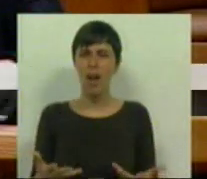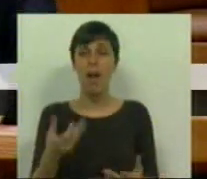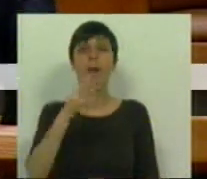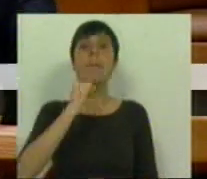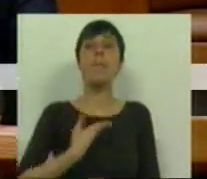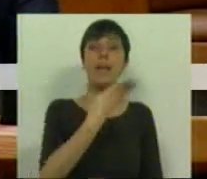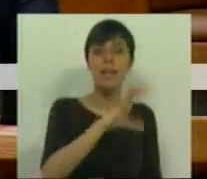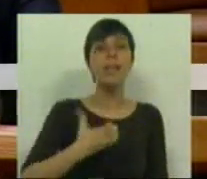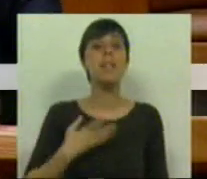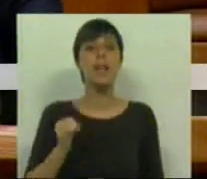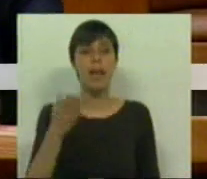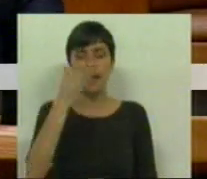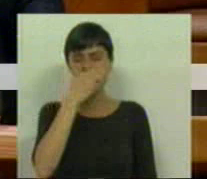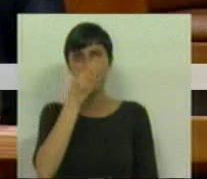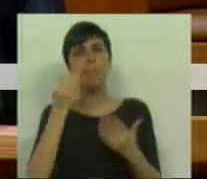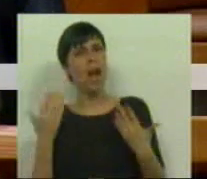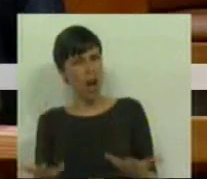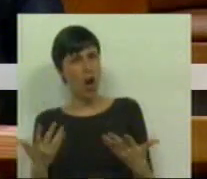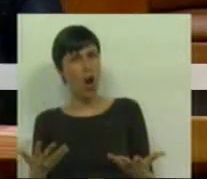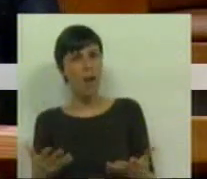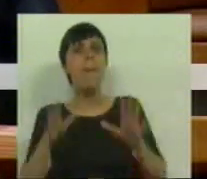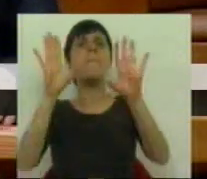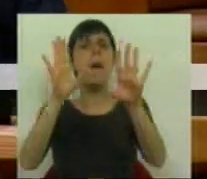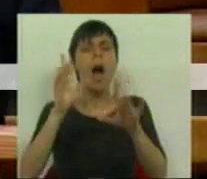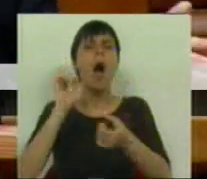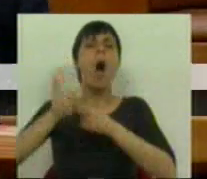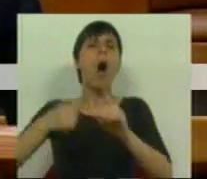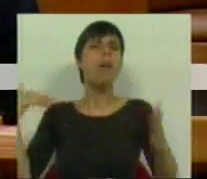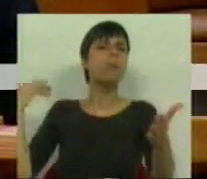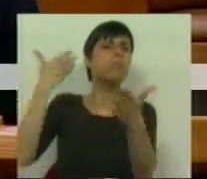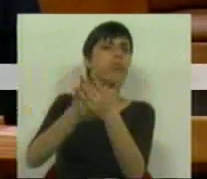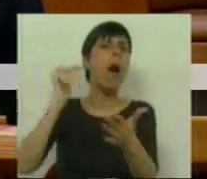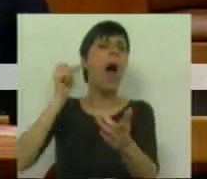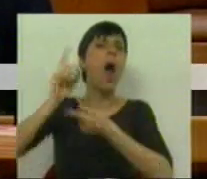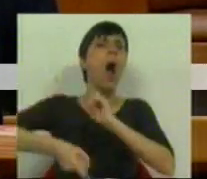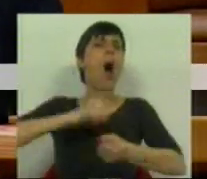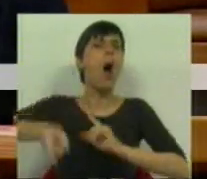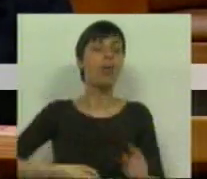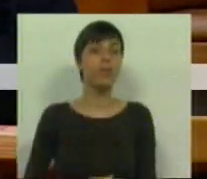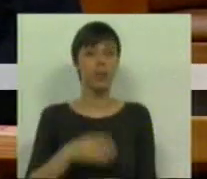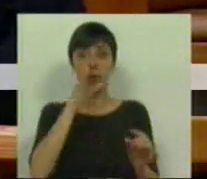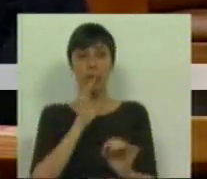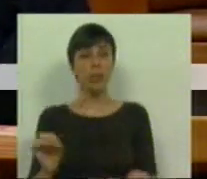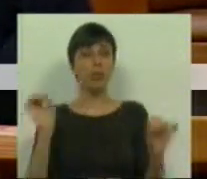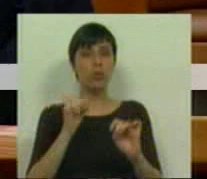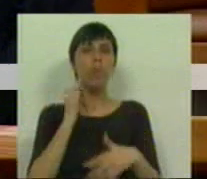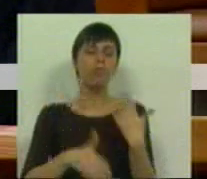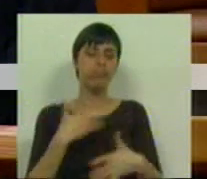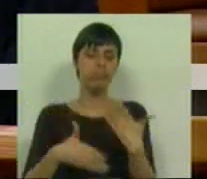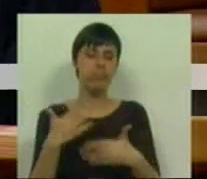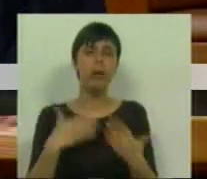do PSD e do CDS, agora. Mas o que tem acontecido nos últimos anos? Se não um longo, mas